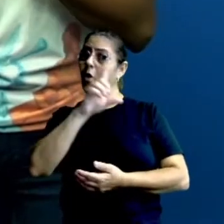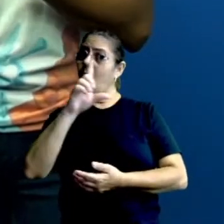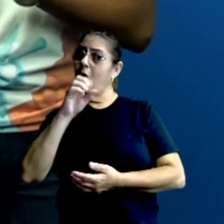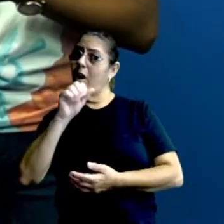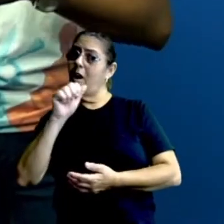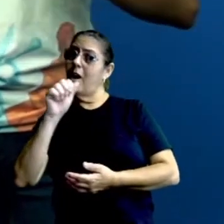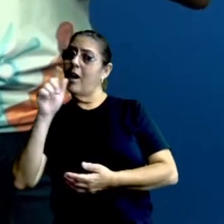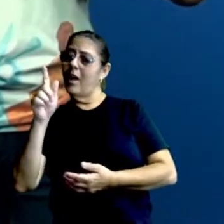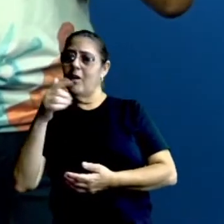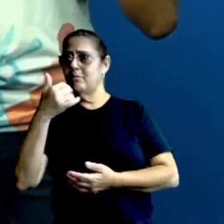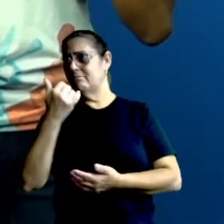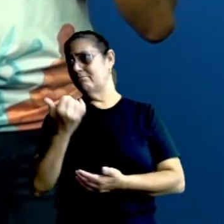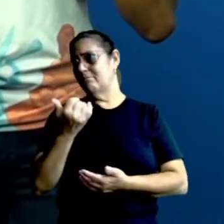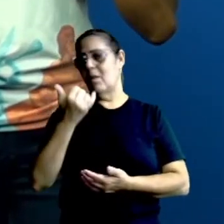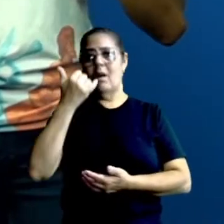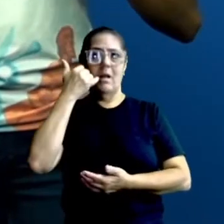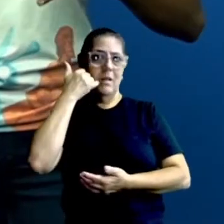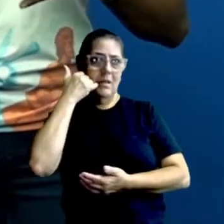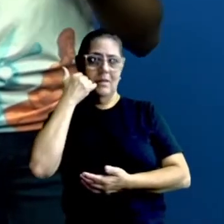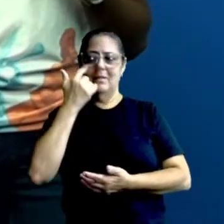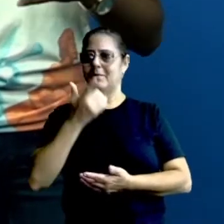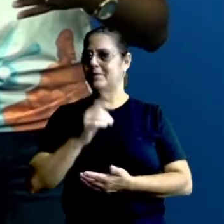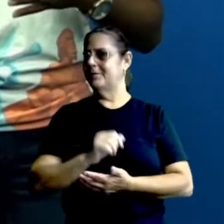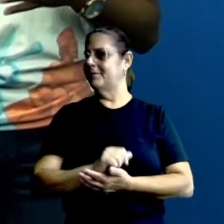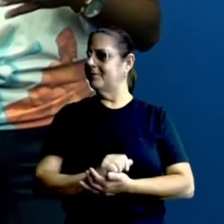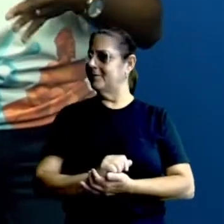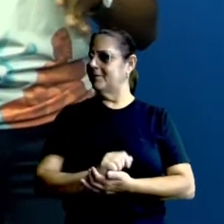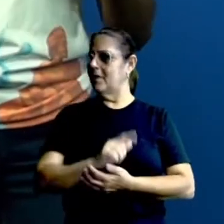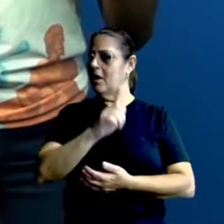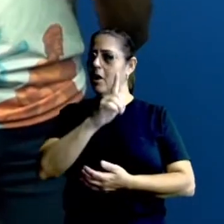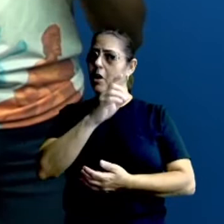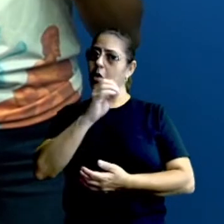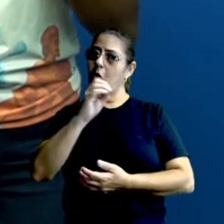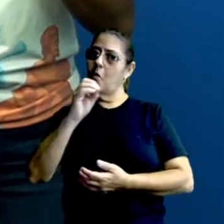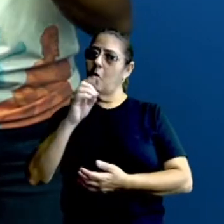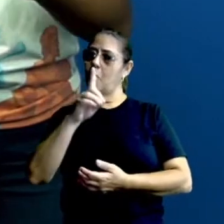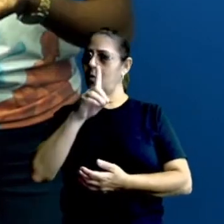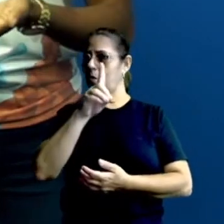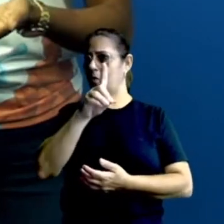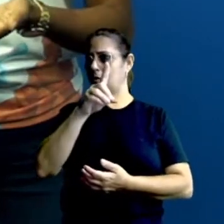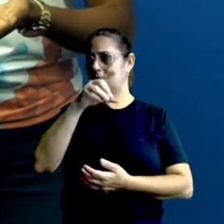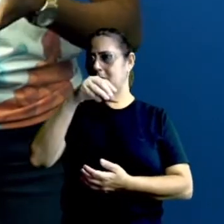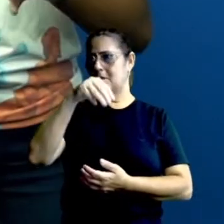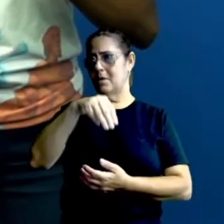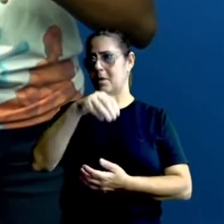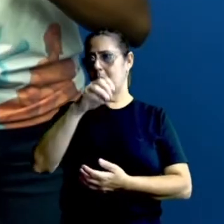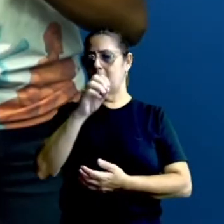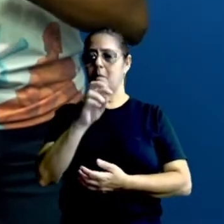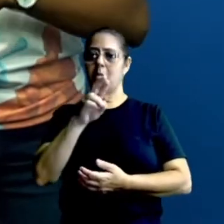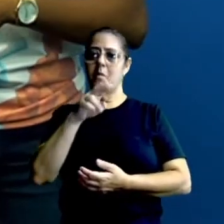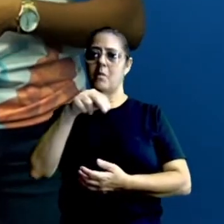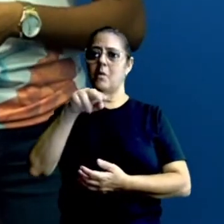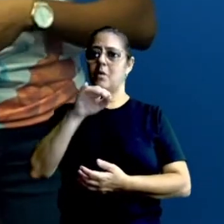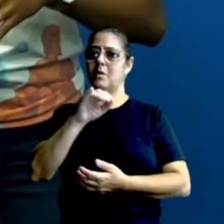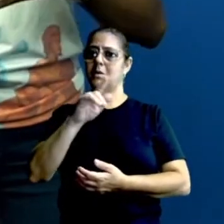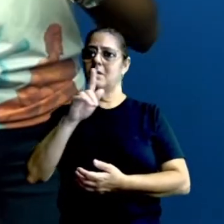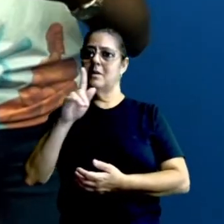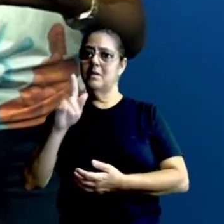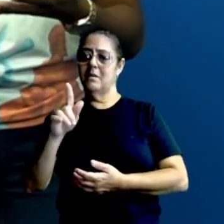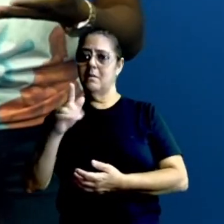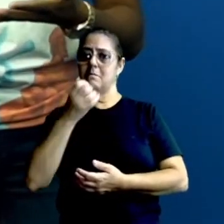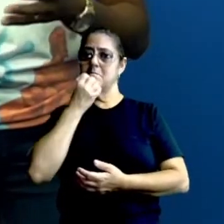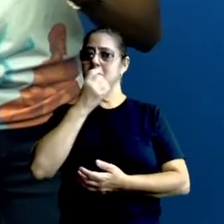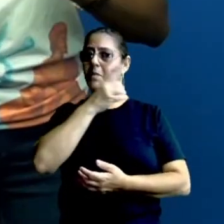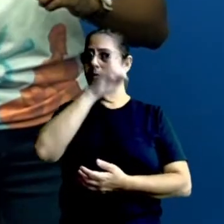olá ou o alô. Então, se você está ao telefone, você pode usar o hello. Temos, se for no período da manhã, o good morning, que é o